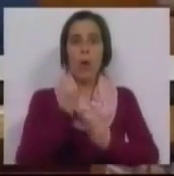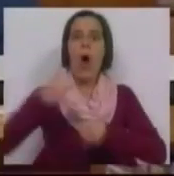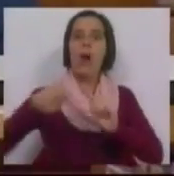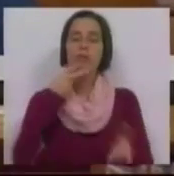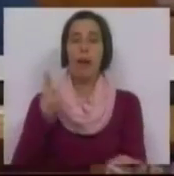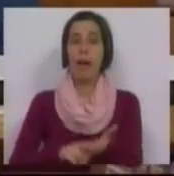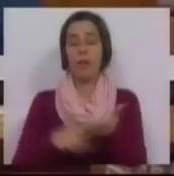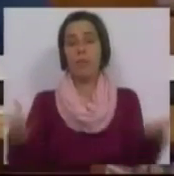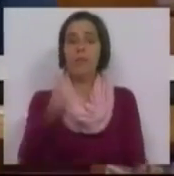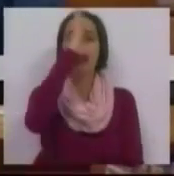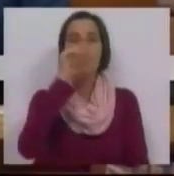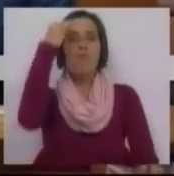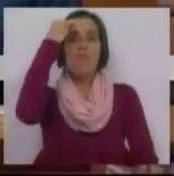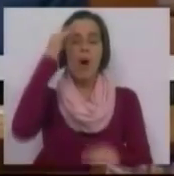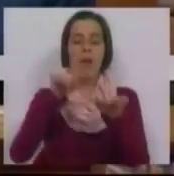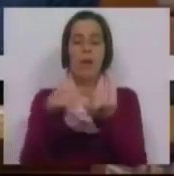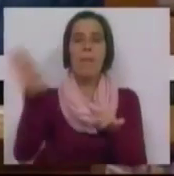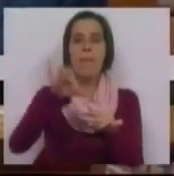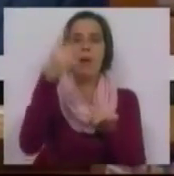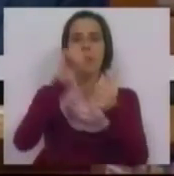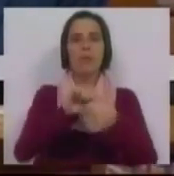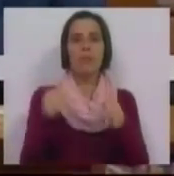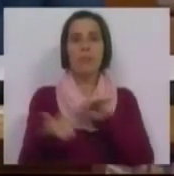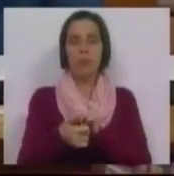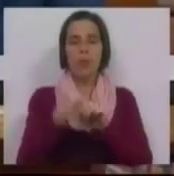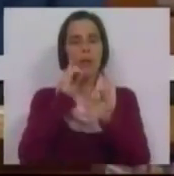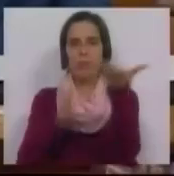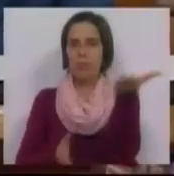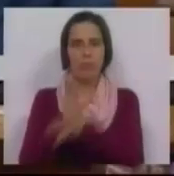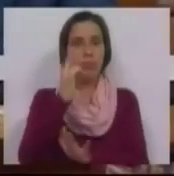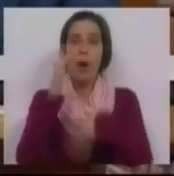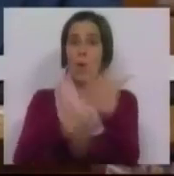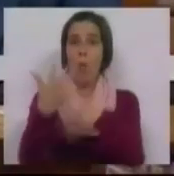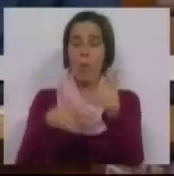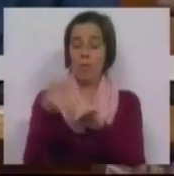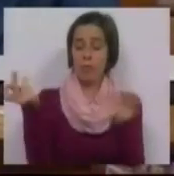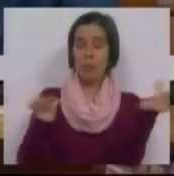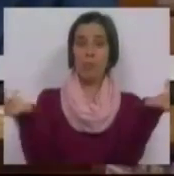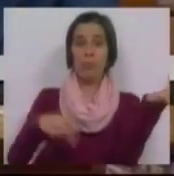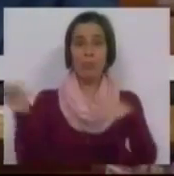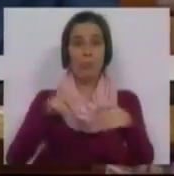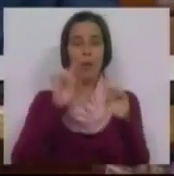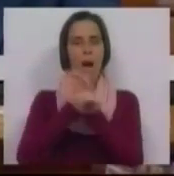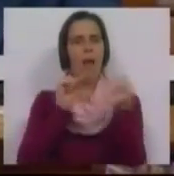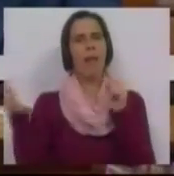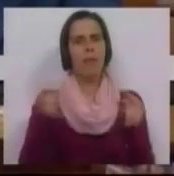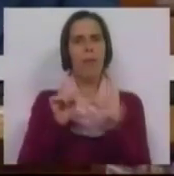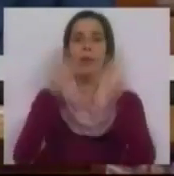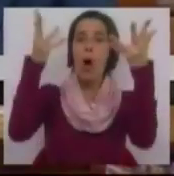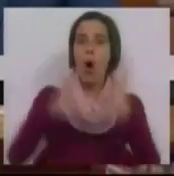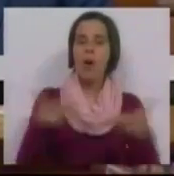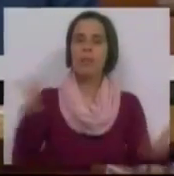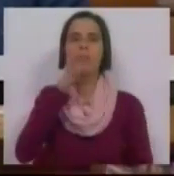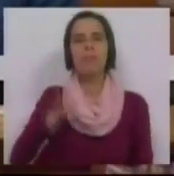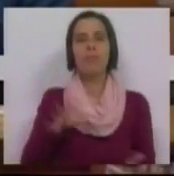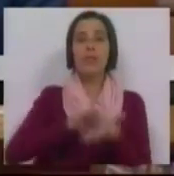realidade, o Governo decidiu colocar mais uma mudança e seguir em força. No decorrer deste debate orçamental, disse-nos